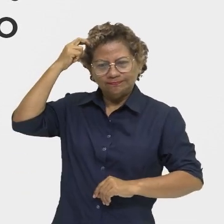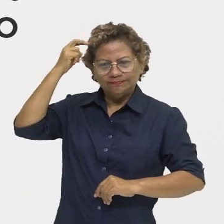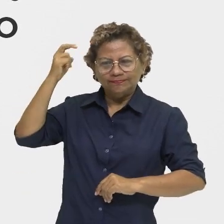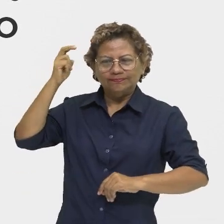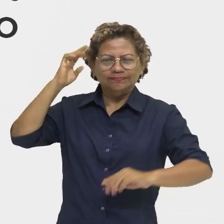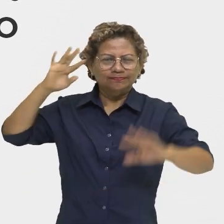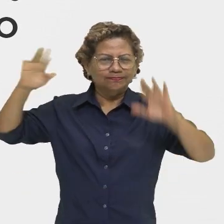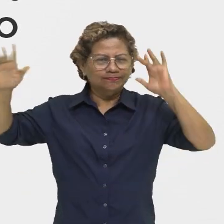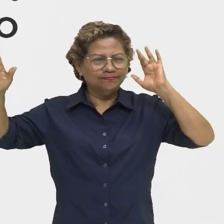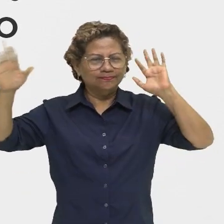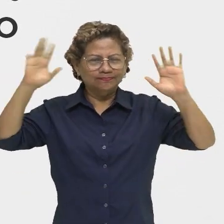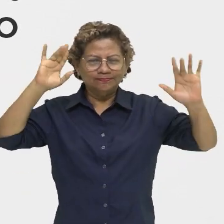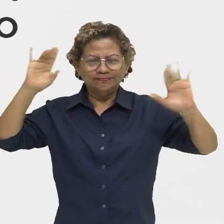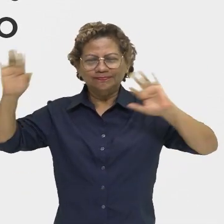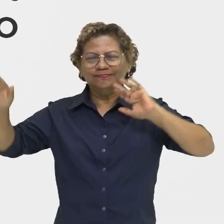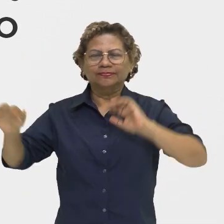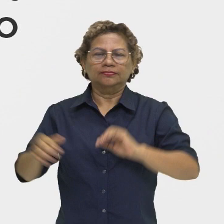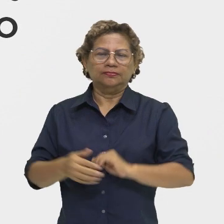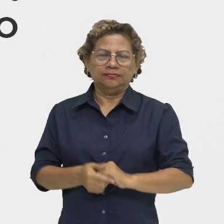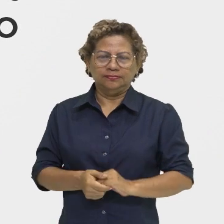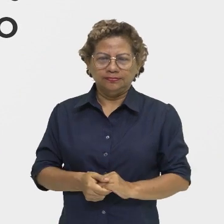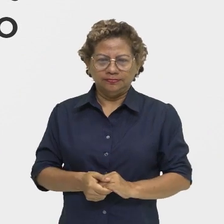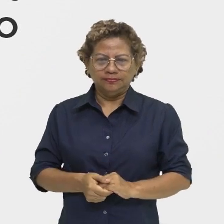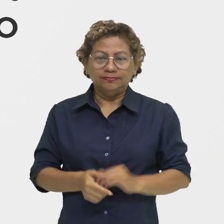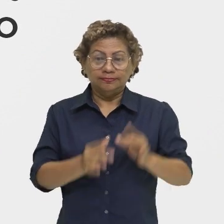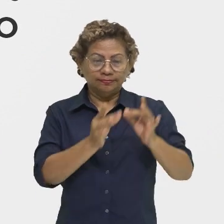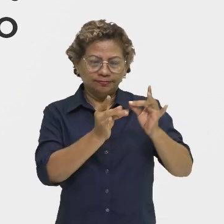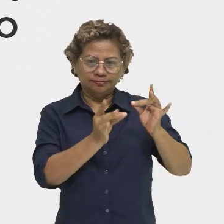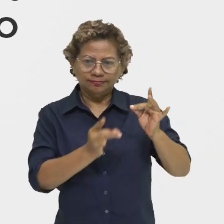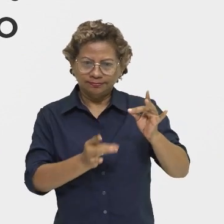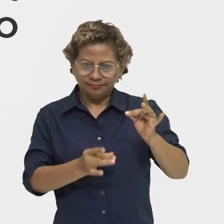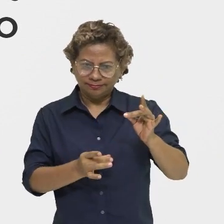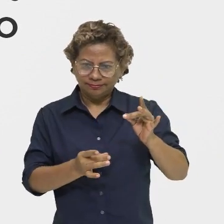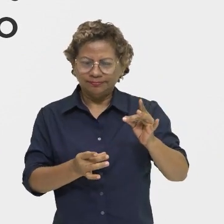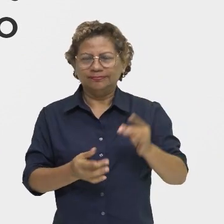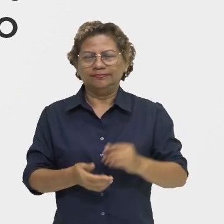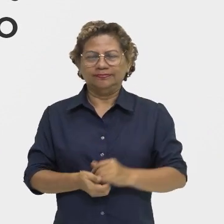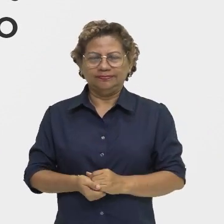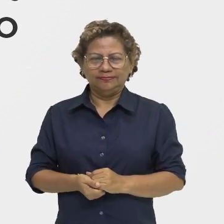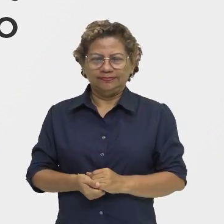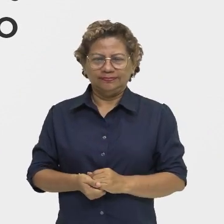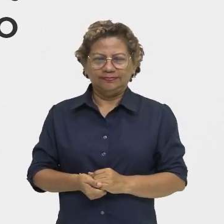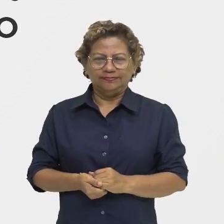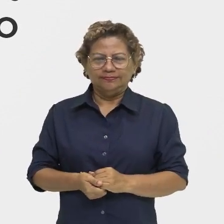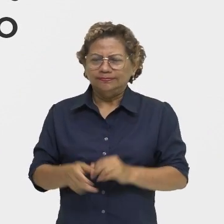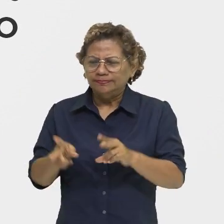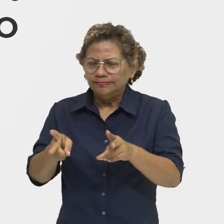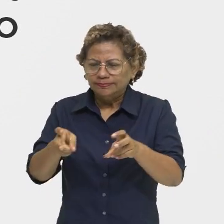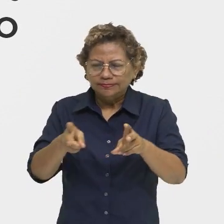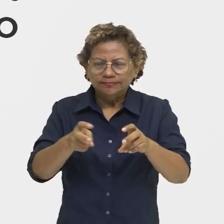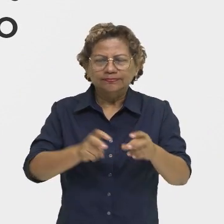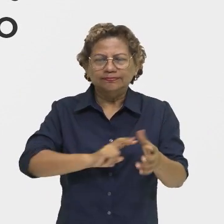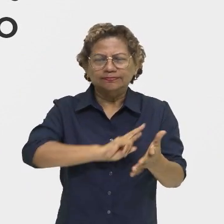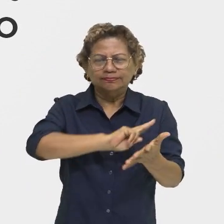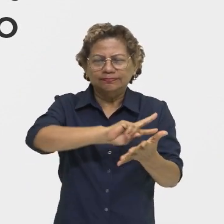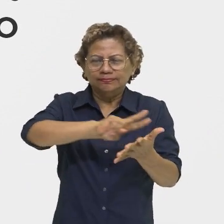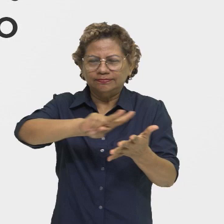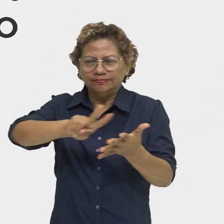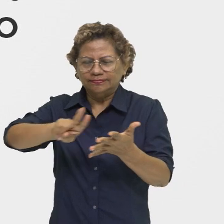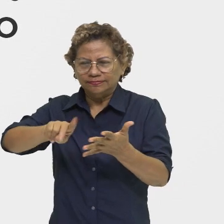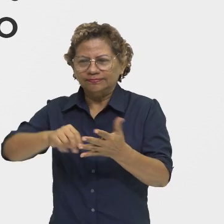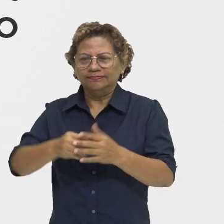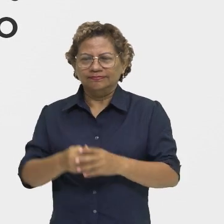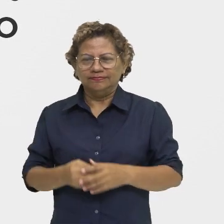e criatividade. Detalhamento desta aula: apreciar as variadas formas